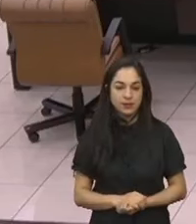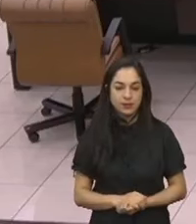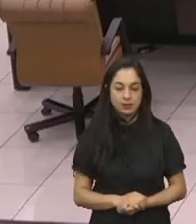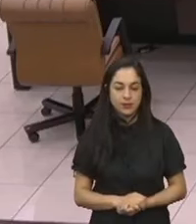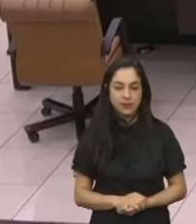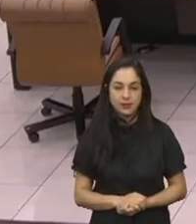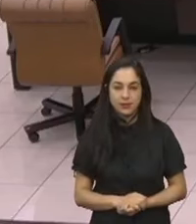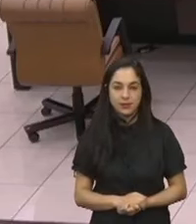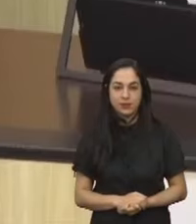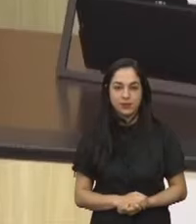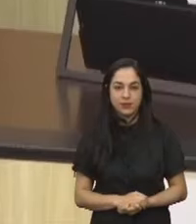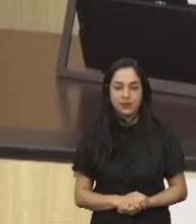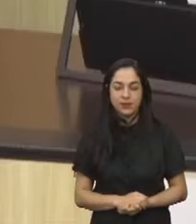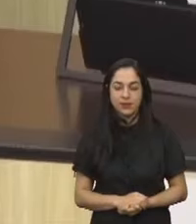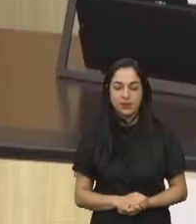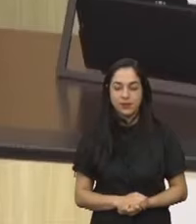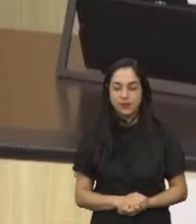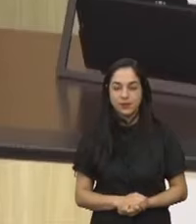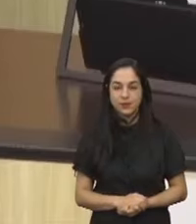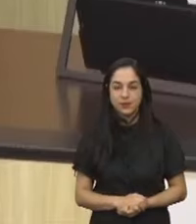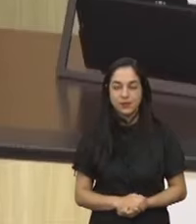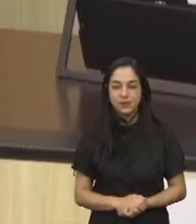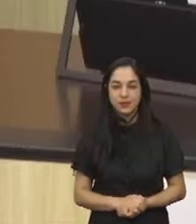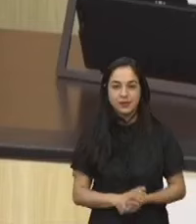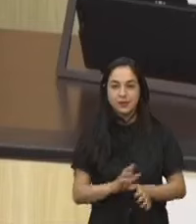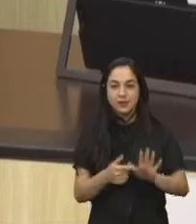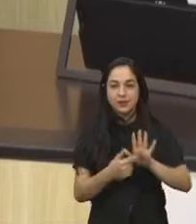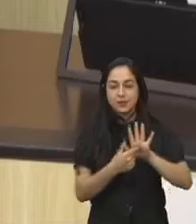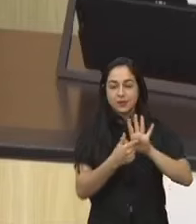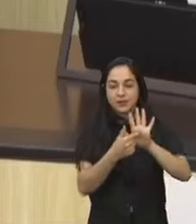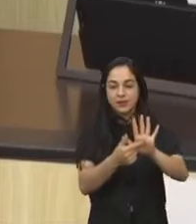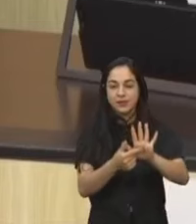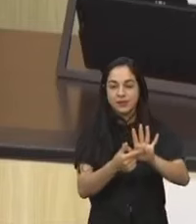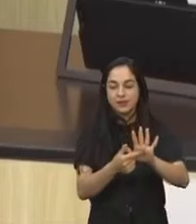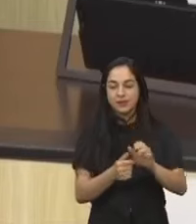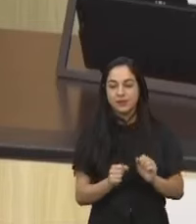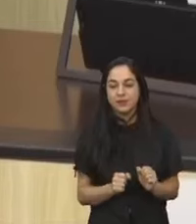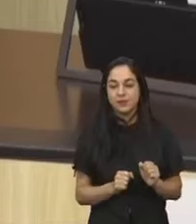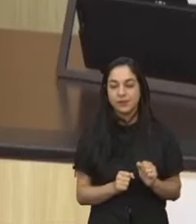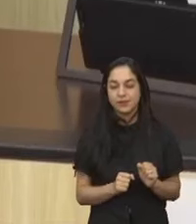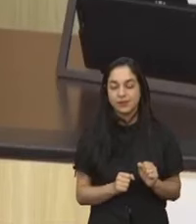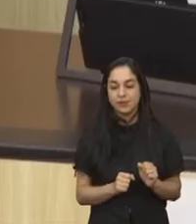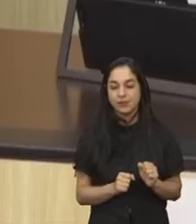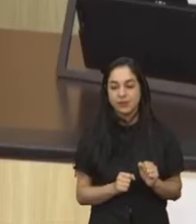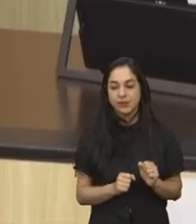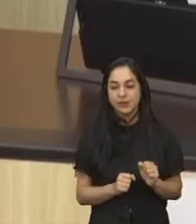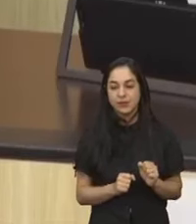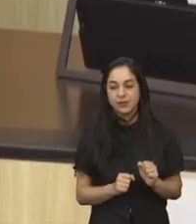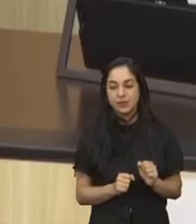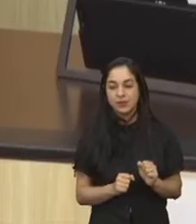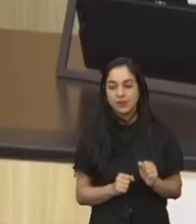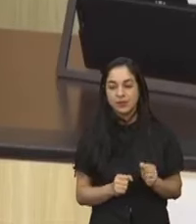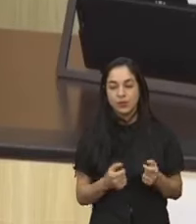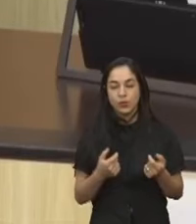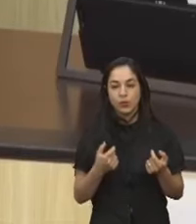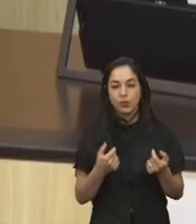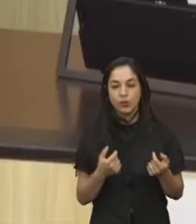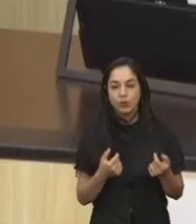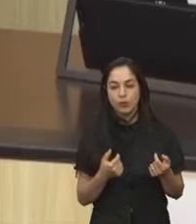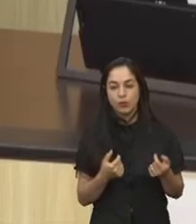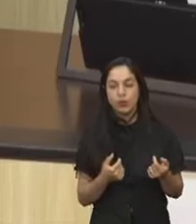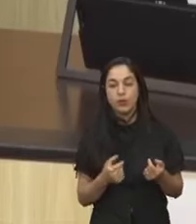Porque você está fazendo destaque no outro pedido, que seria para tirar